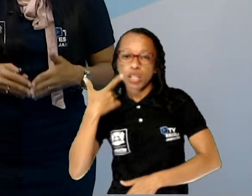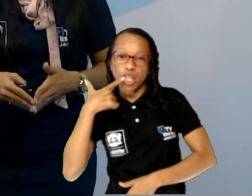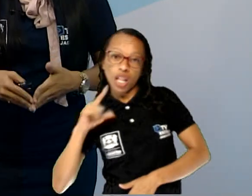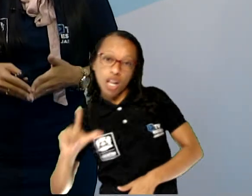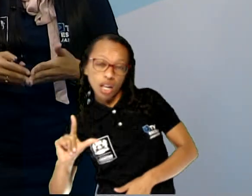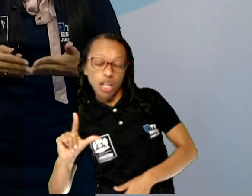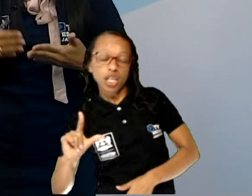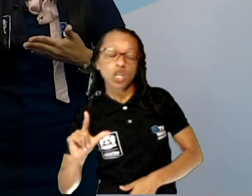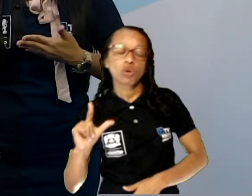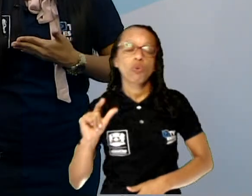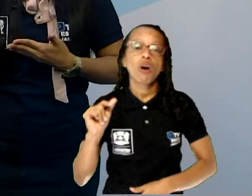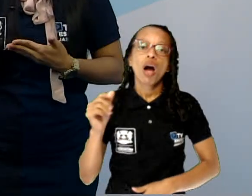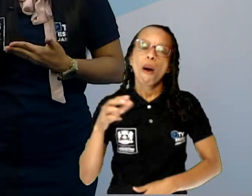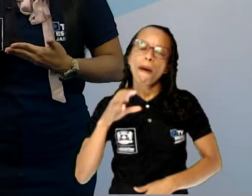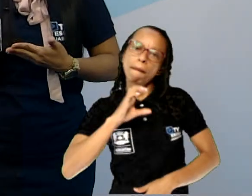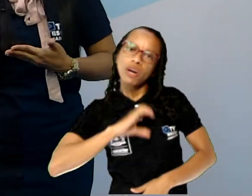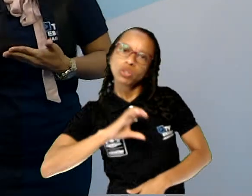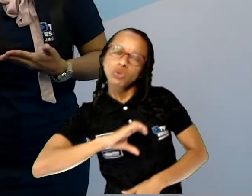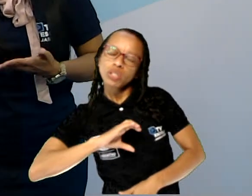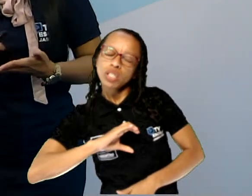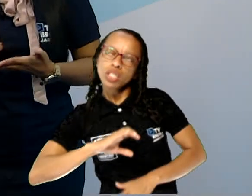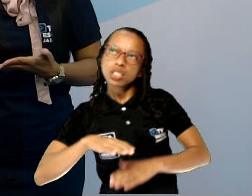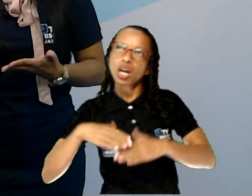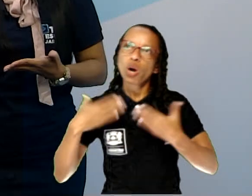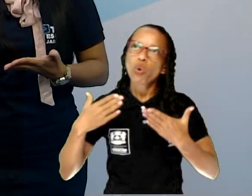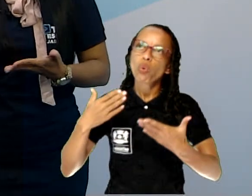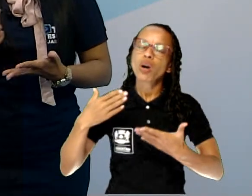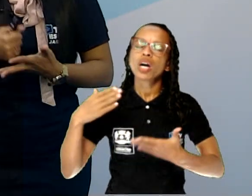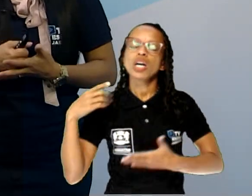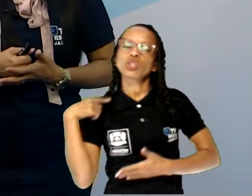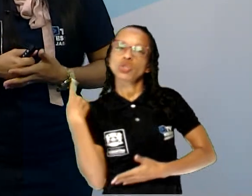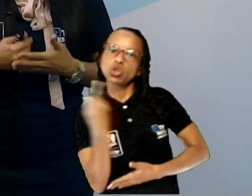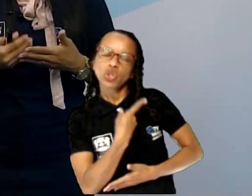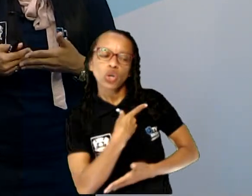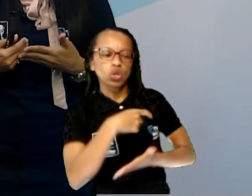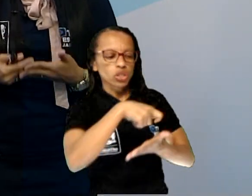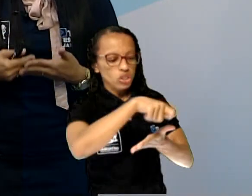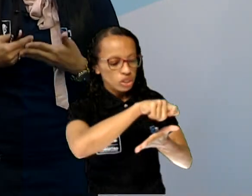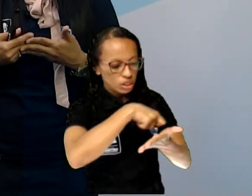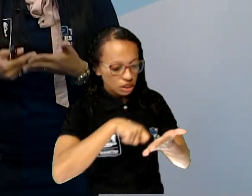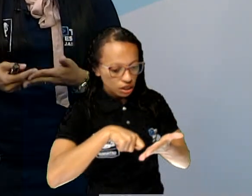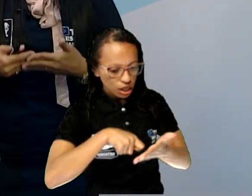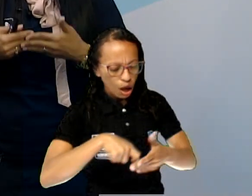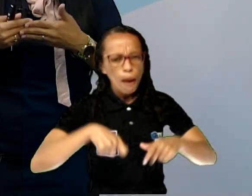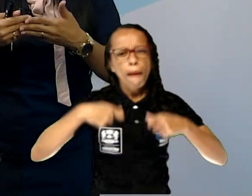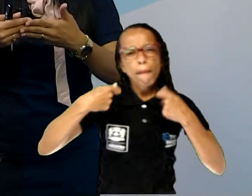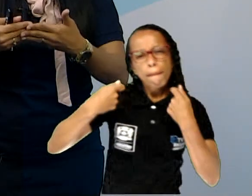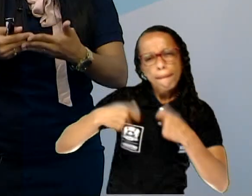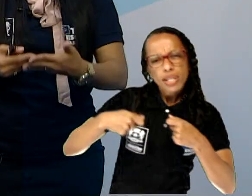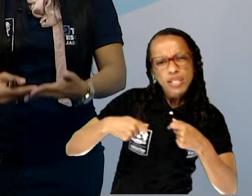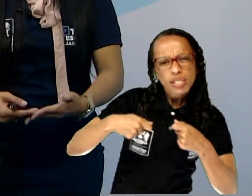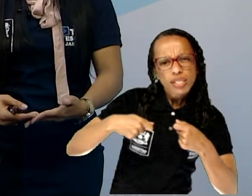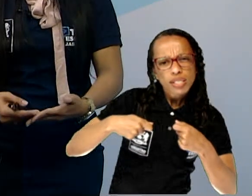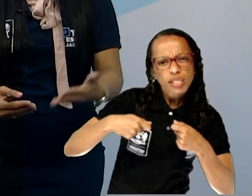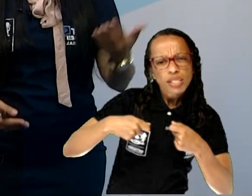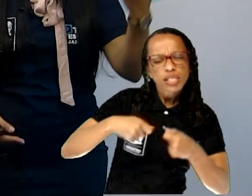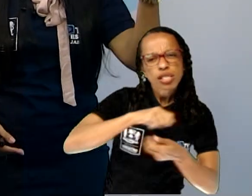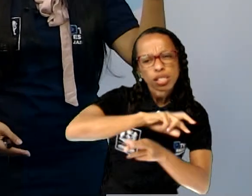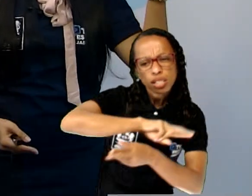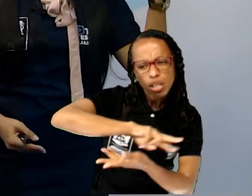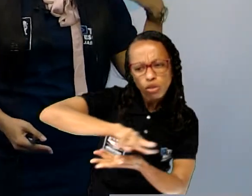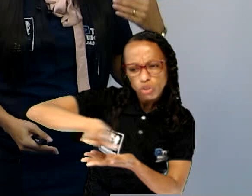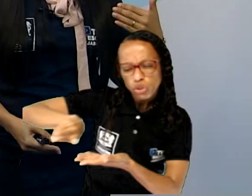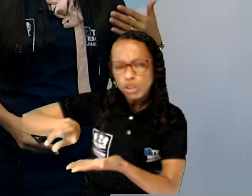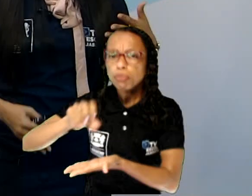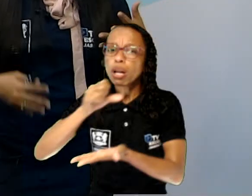portuguesa, quando se está escrito, né, na forma de escrita, ela precisa de algumas coisas para fazer essas marcações. No